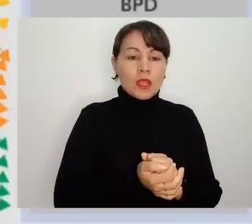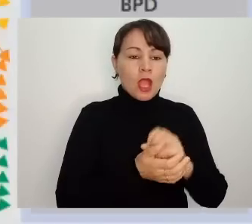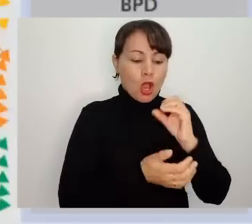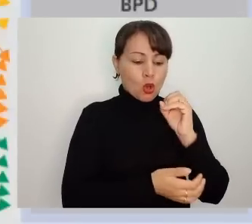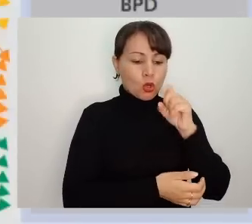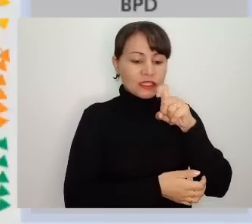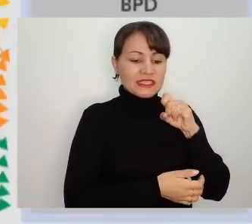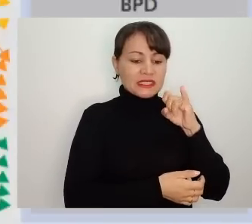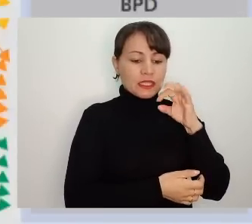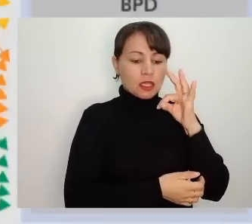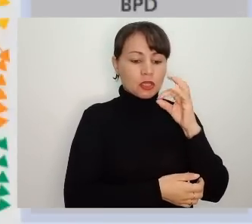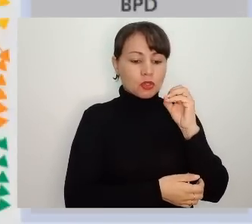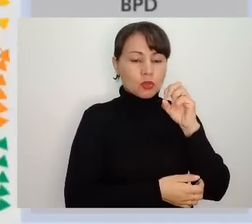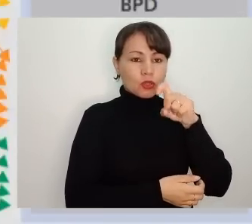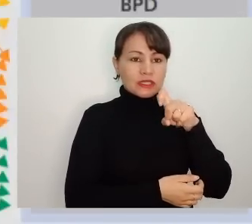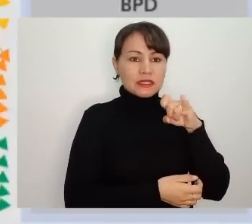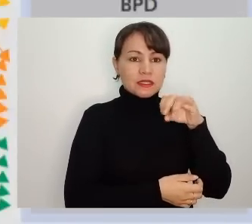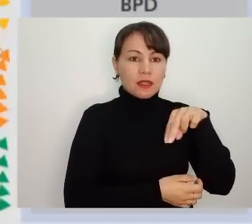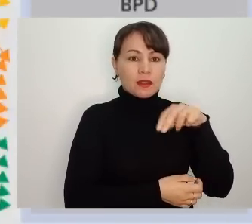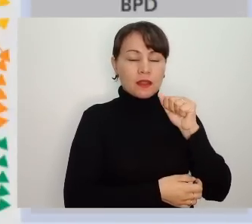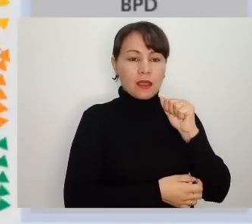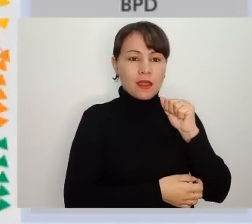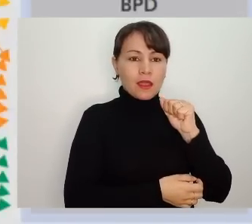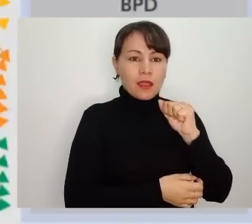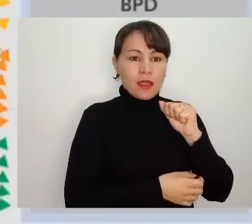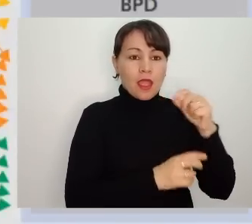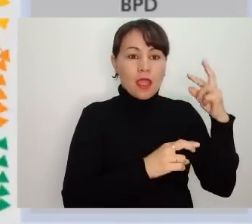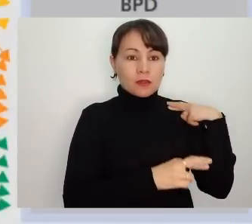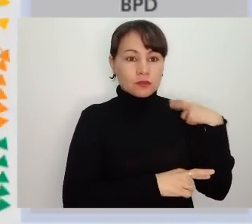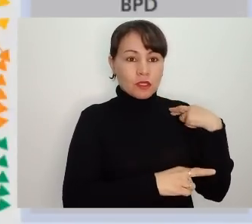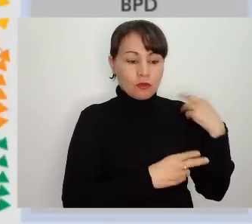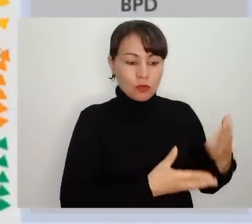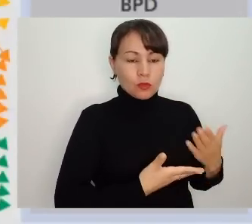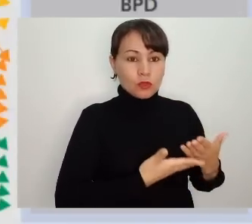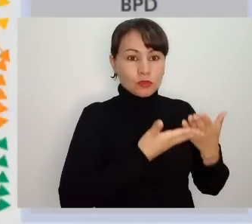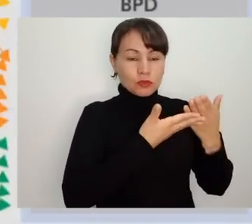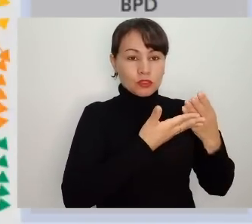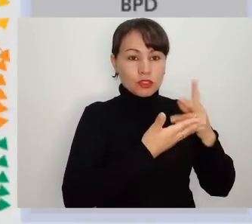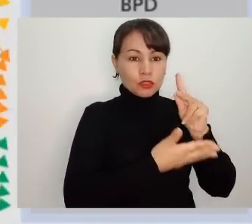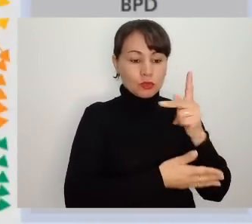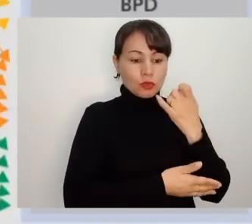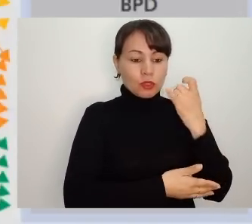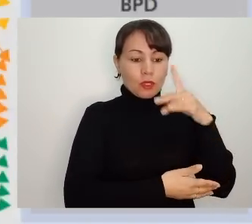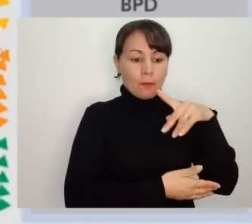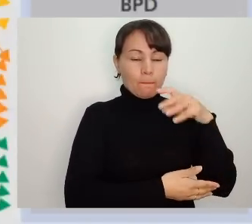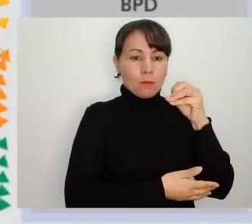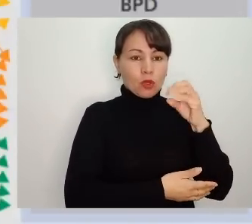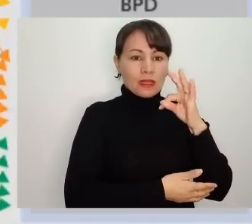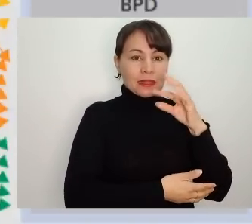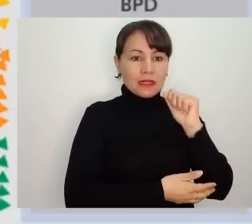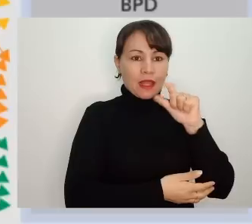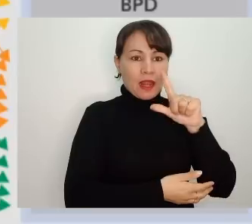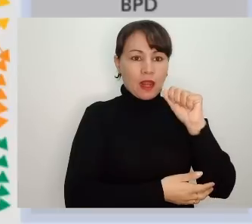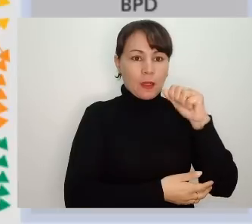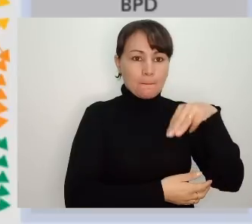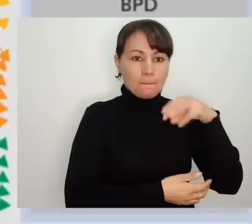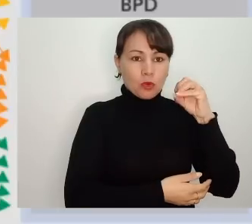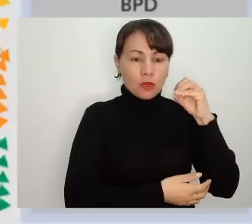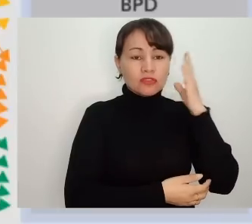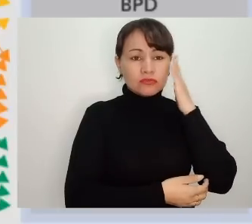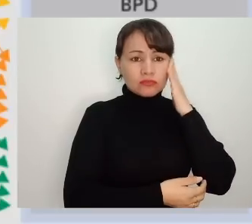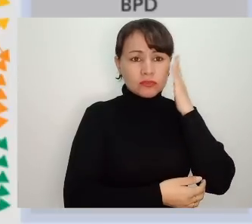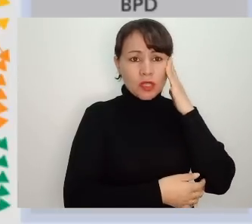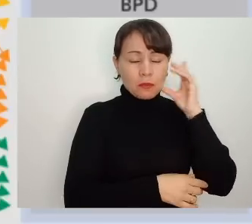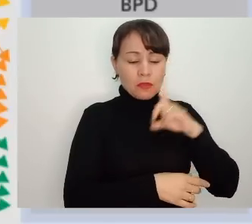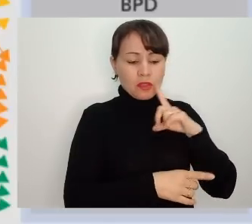a ocitocina é um neuropeptídeo que é produzido pelo hipotálamo. E a gente sabe que a ocitocina ela